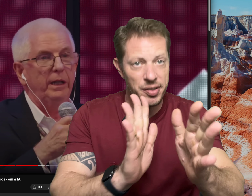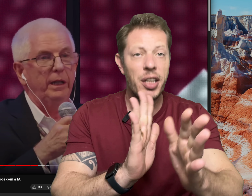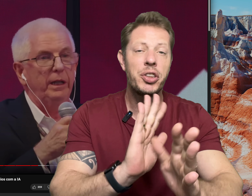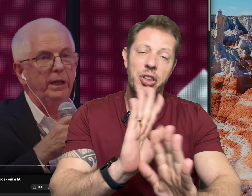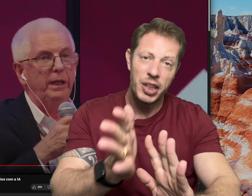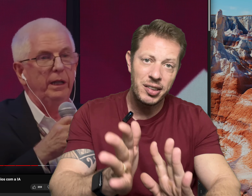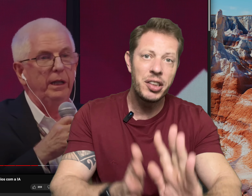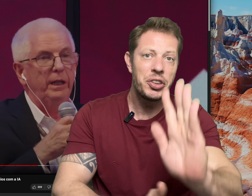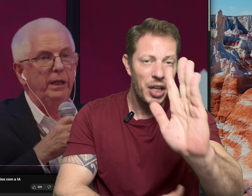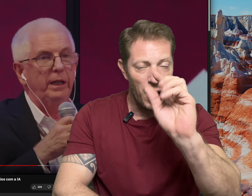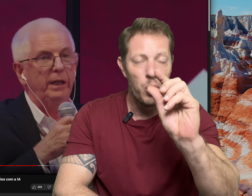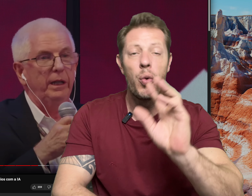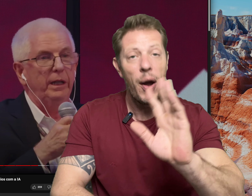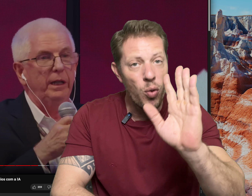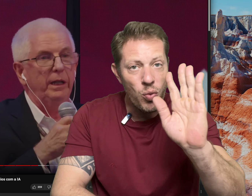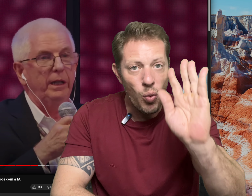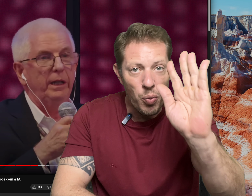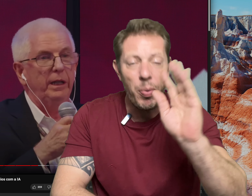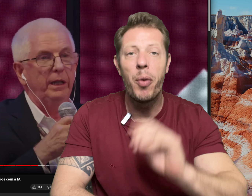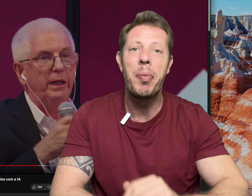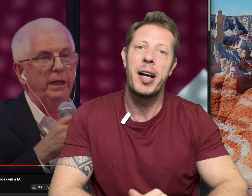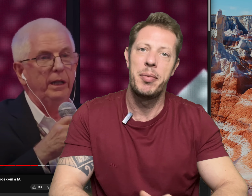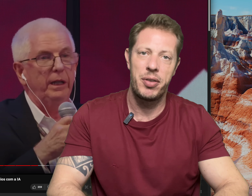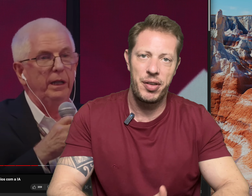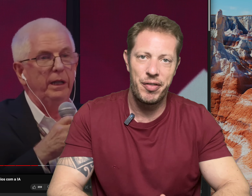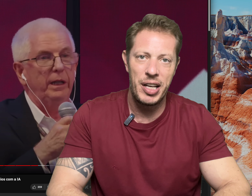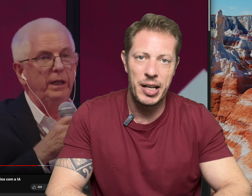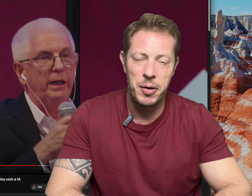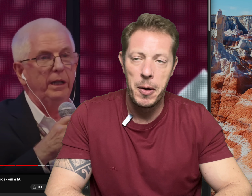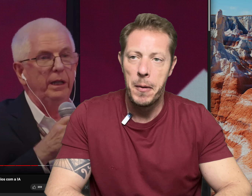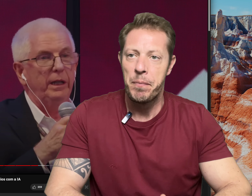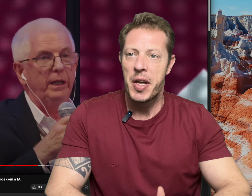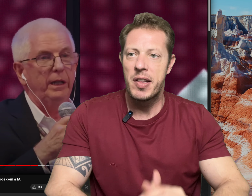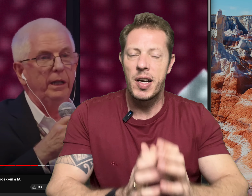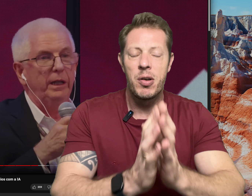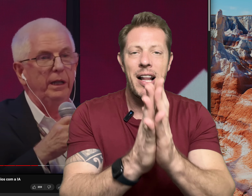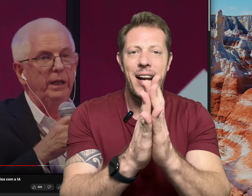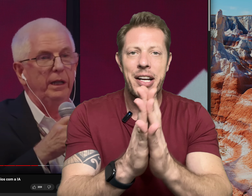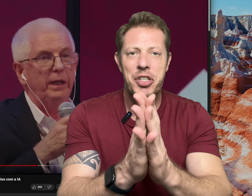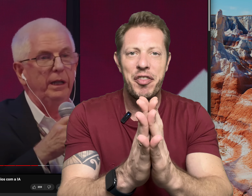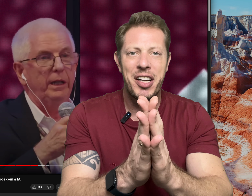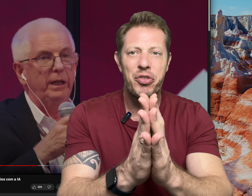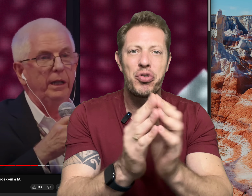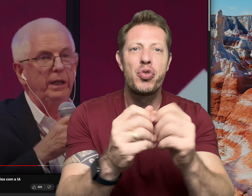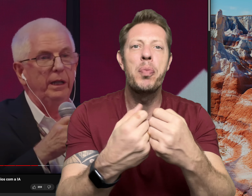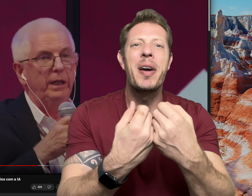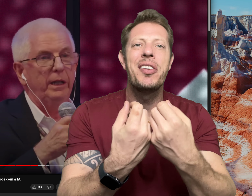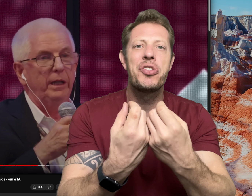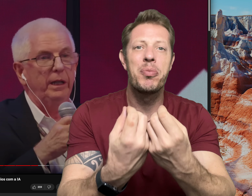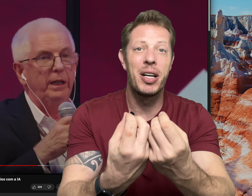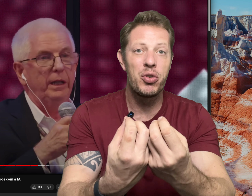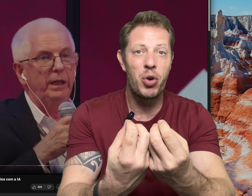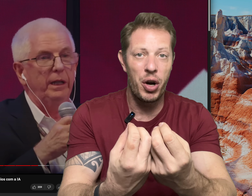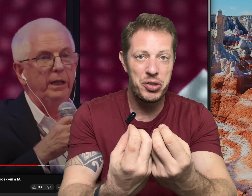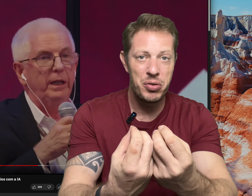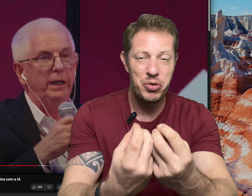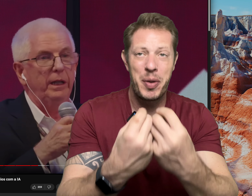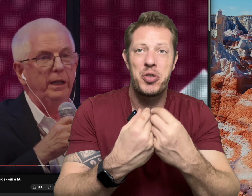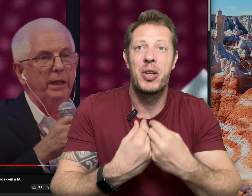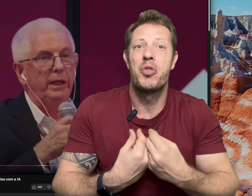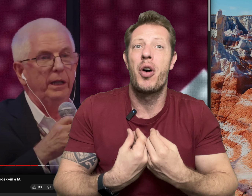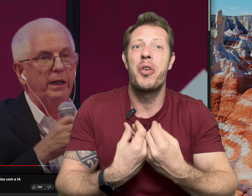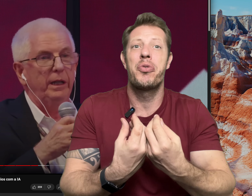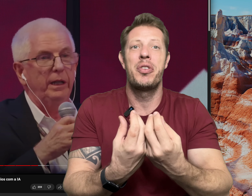bom? Interessante, interessante. É um parâmetro a ser avaliado. Então, galera, a gente fica superestimando o